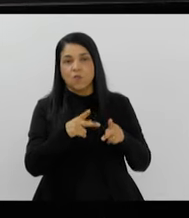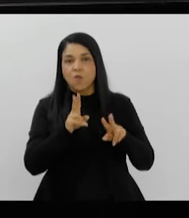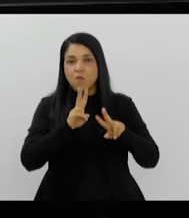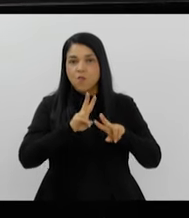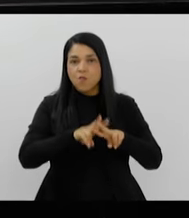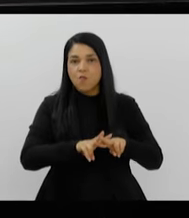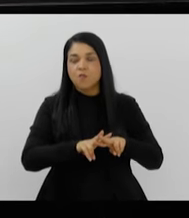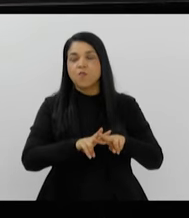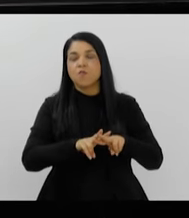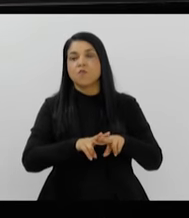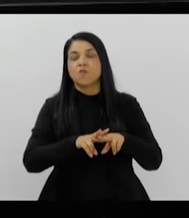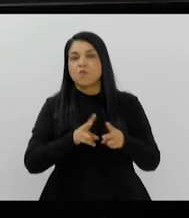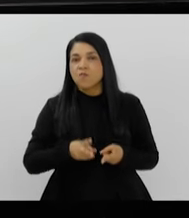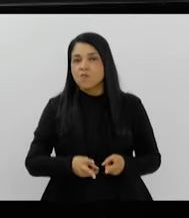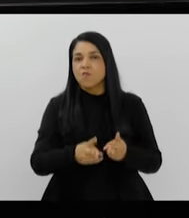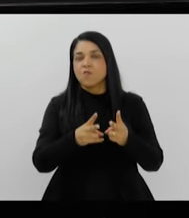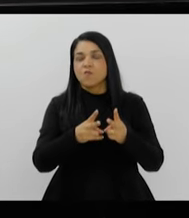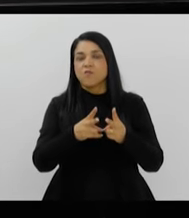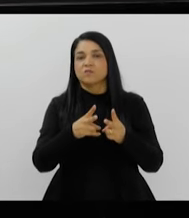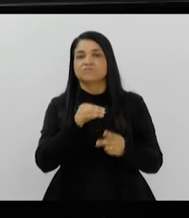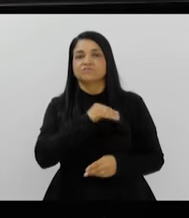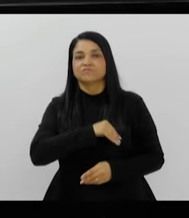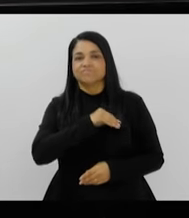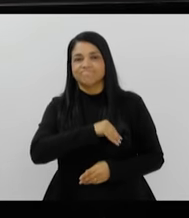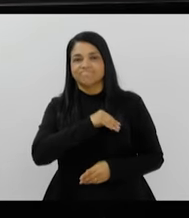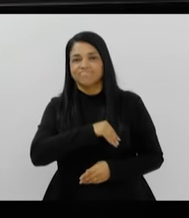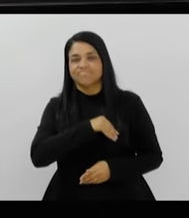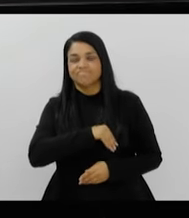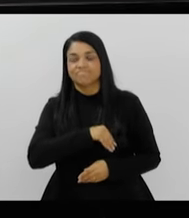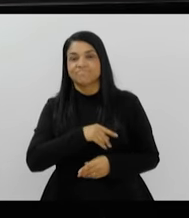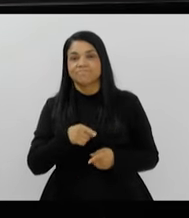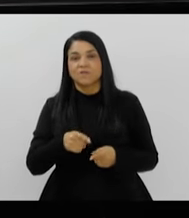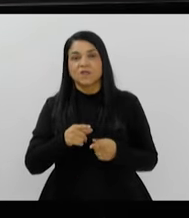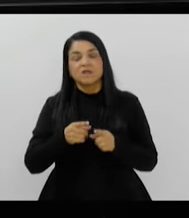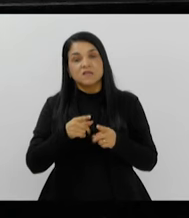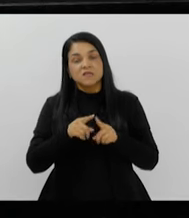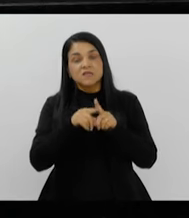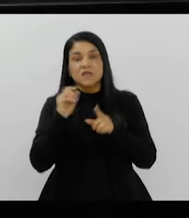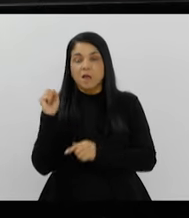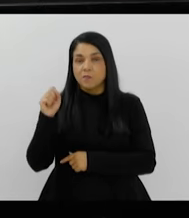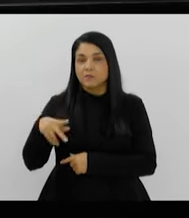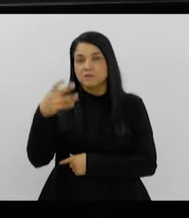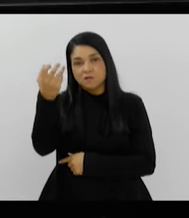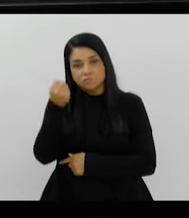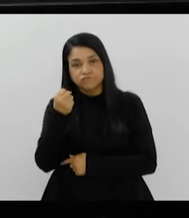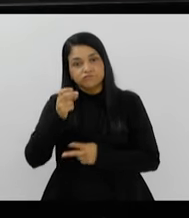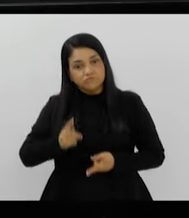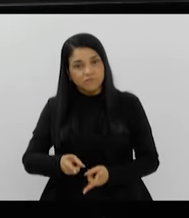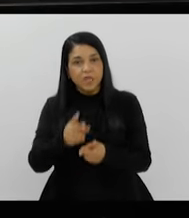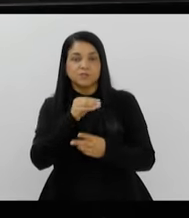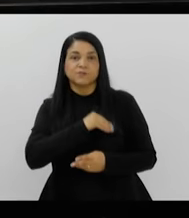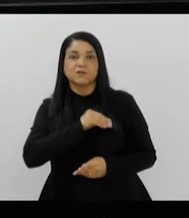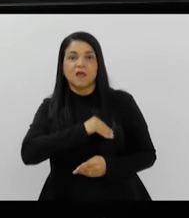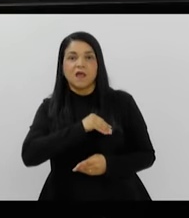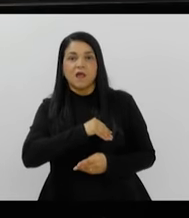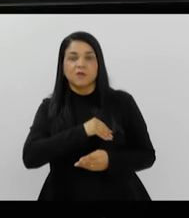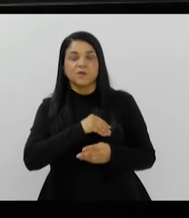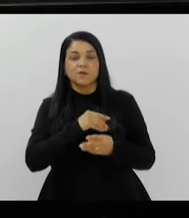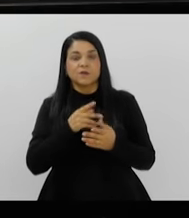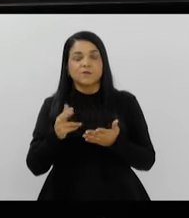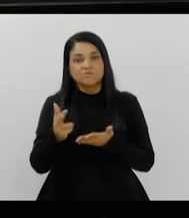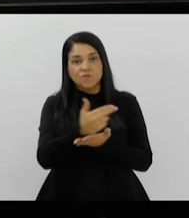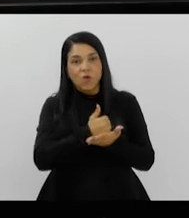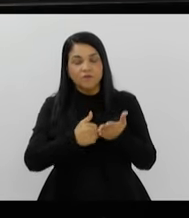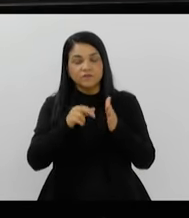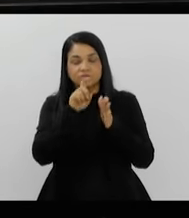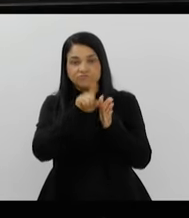pisos salariais, com a redução dos rendimentos reais dos servidores, aposentados e pensionistas do Estado e com o confisco tributário da